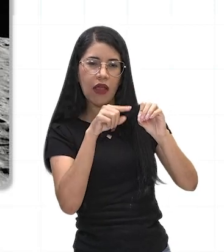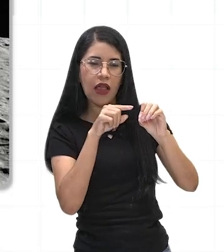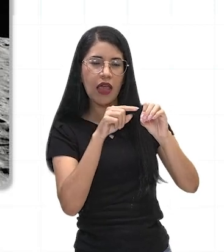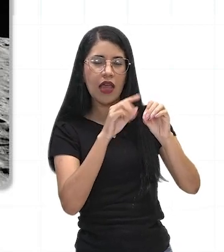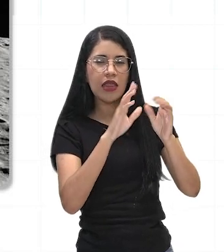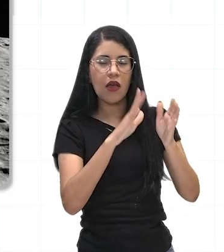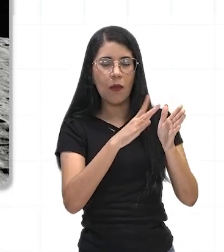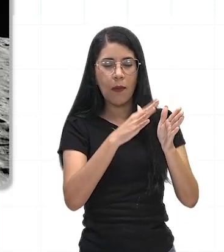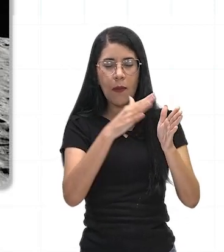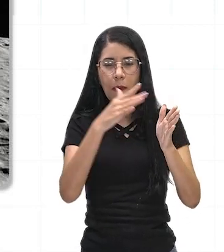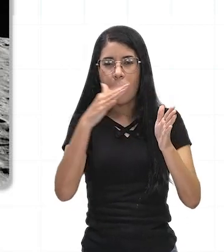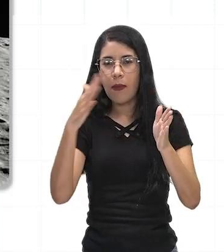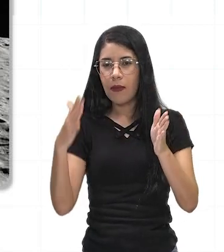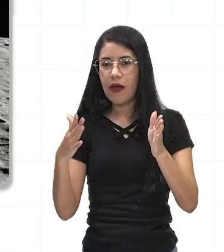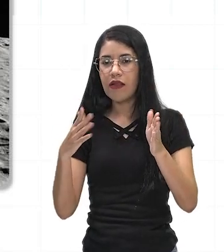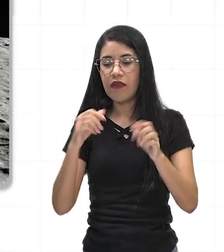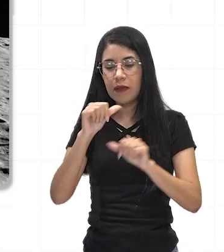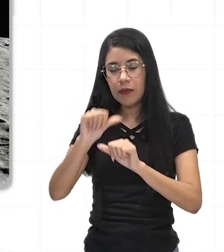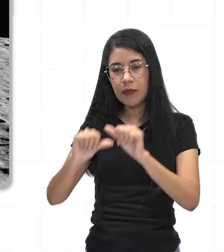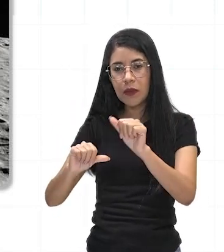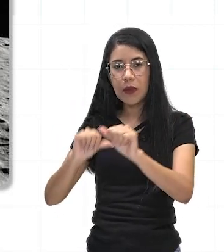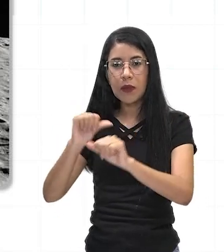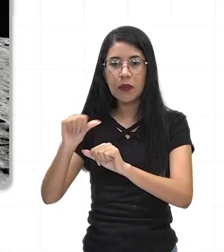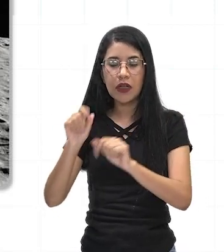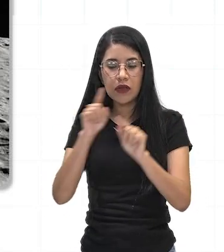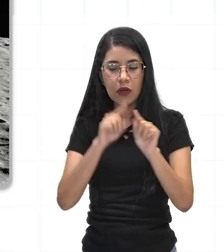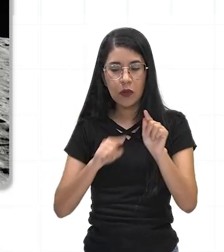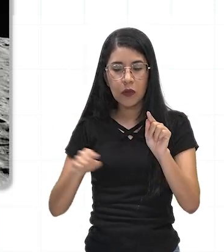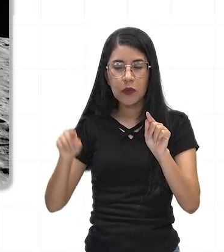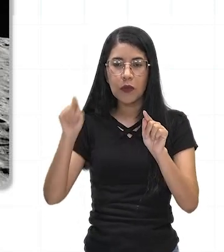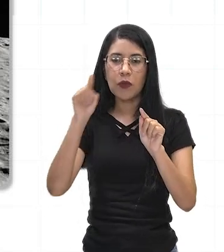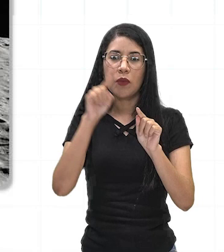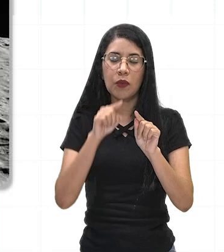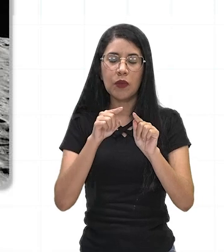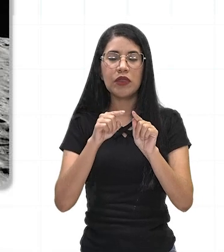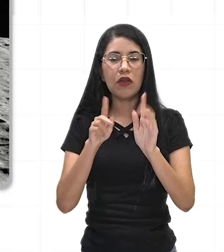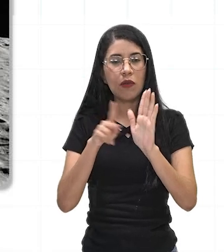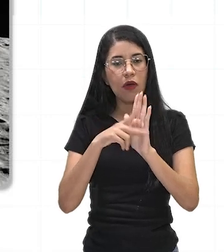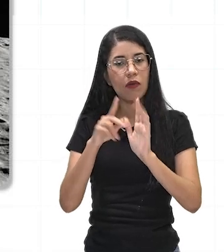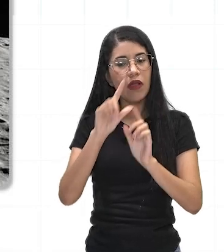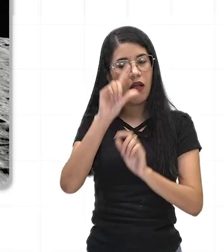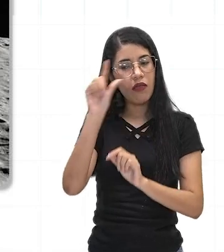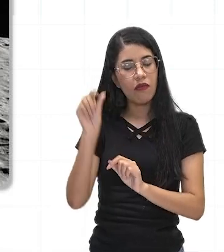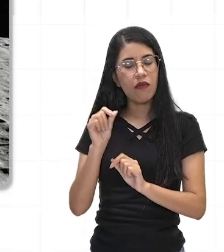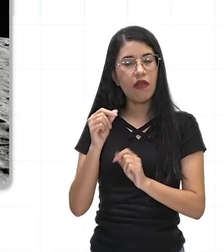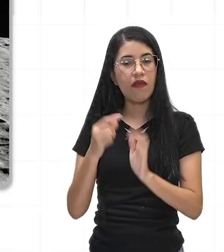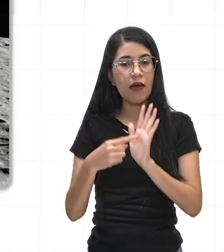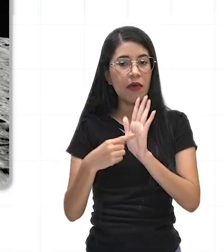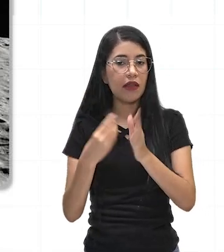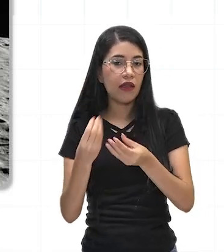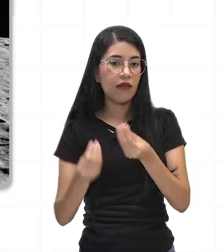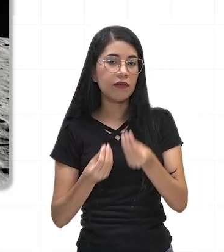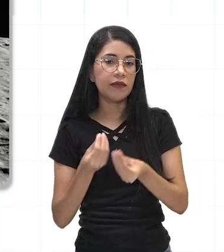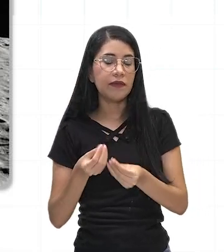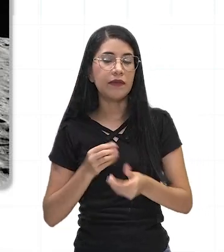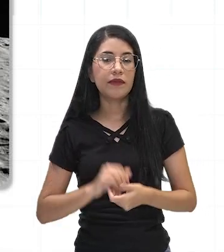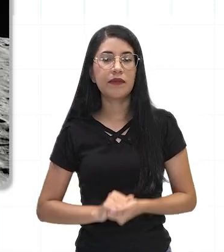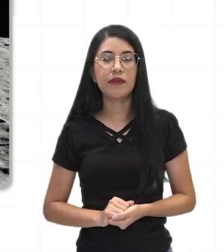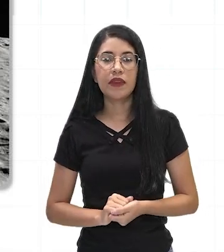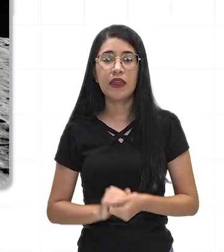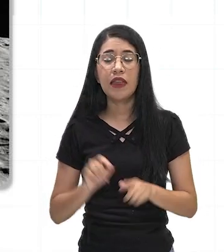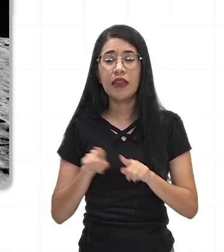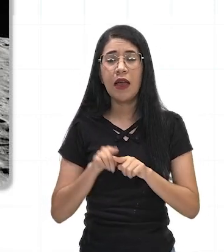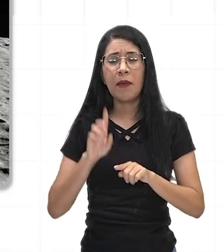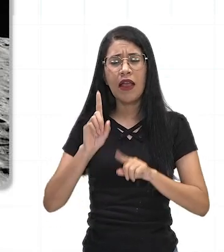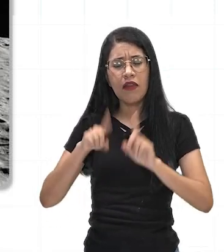ao longo de um ciclo lunar. Então, ao longo desse ciclo lunar, esse período que ela vai se apresentar aí para a gente, vai